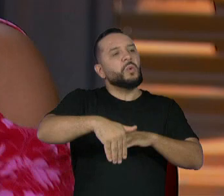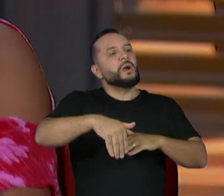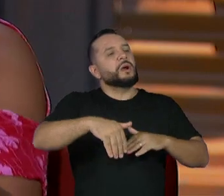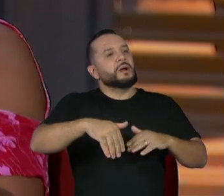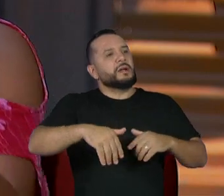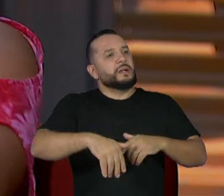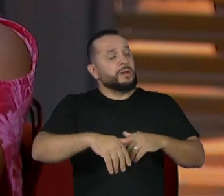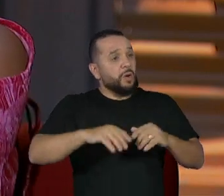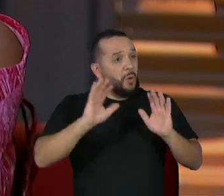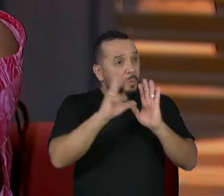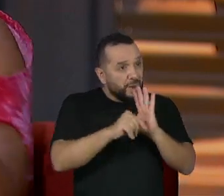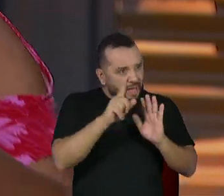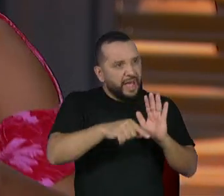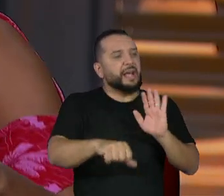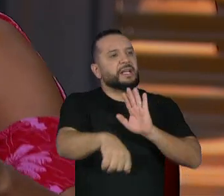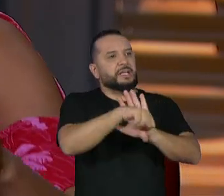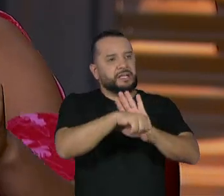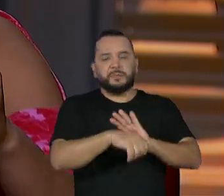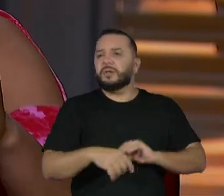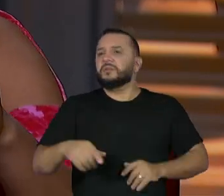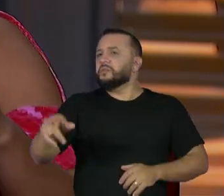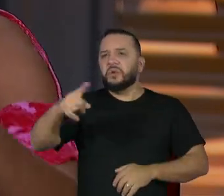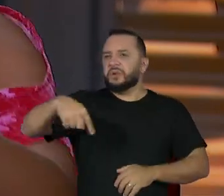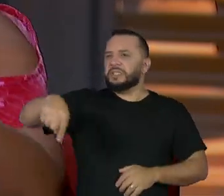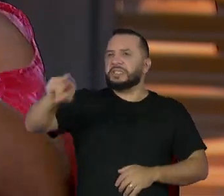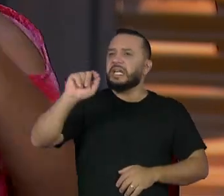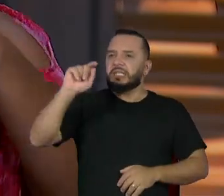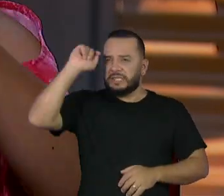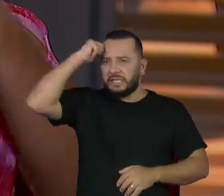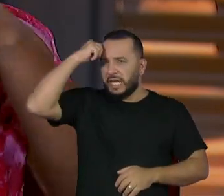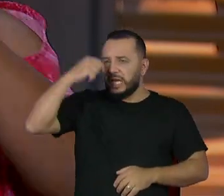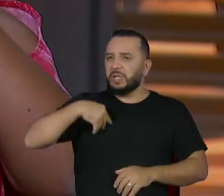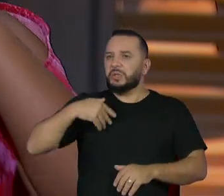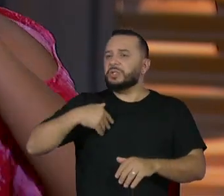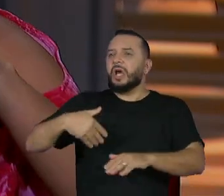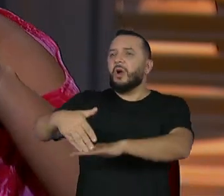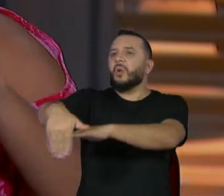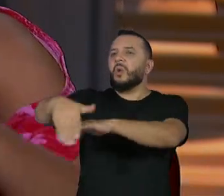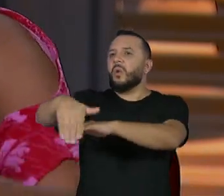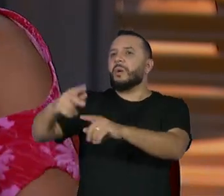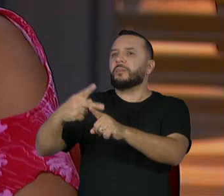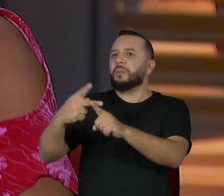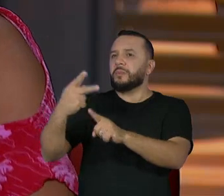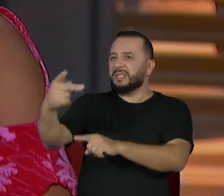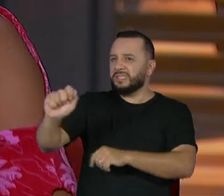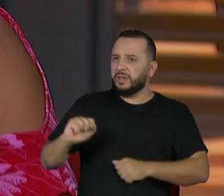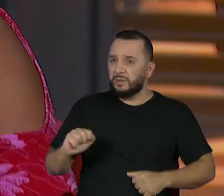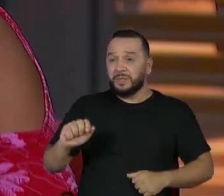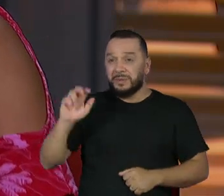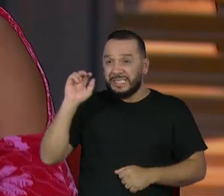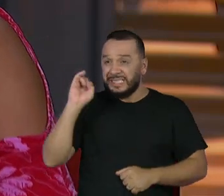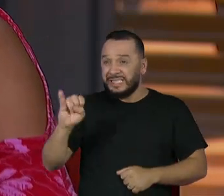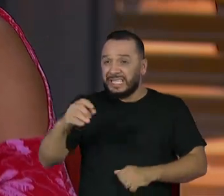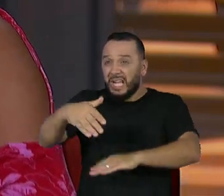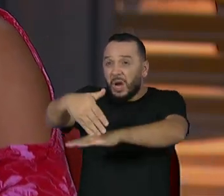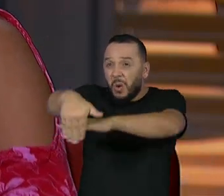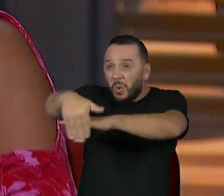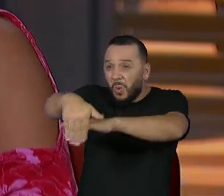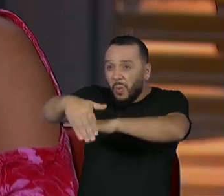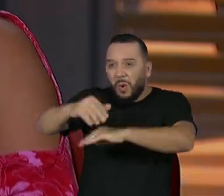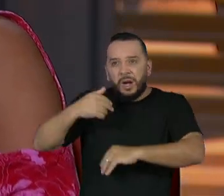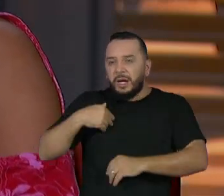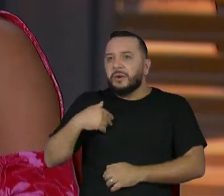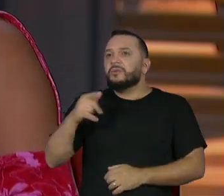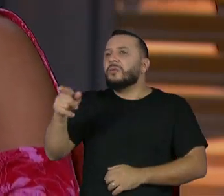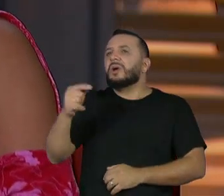Porque vocês estão relegados a sarjetas, ruas, se virem. Agora, se você estiver na rua e não conseguir comprovar que